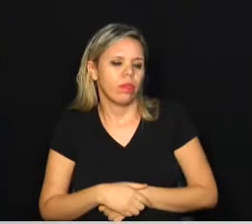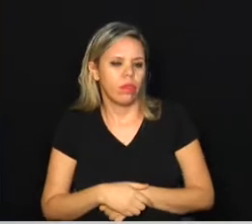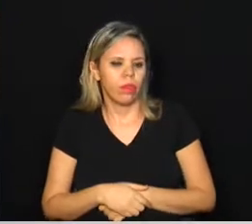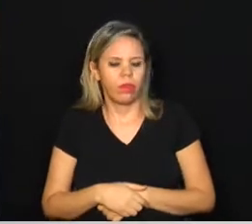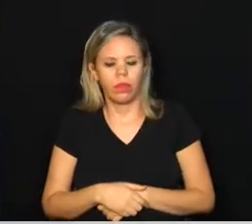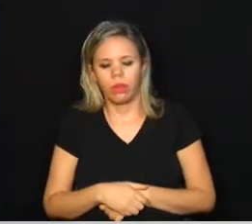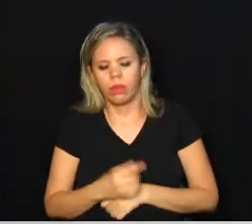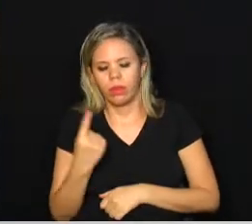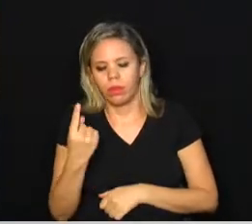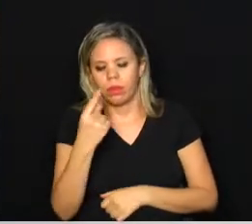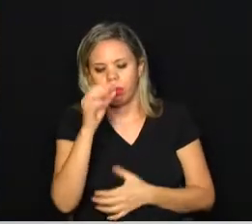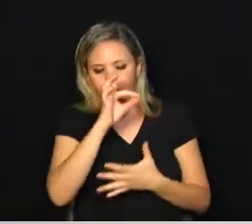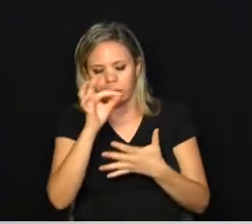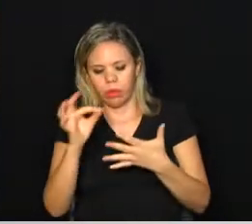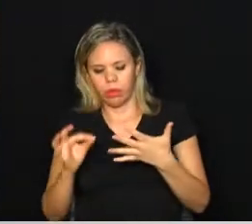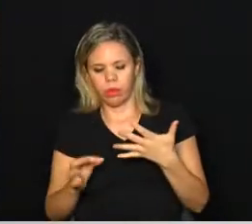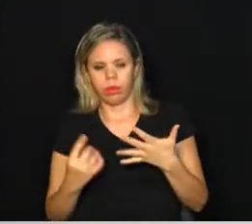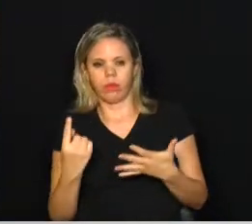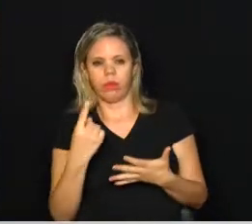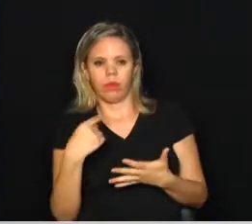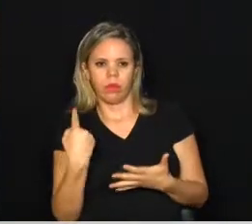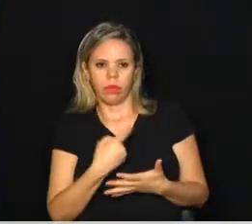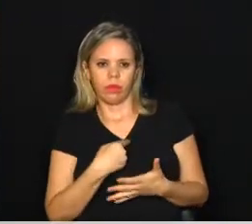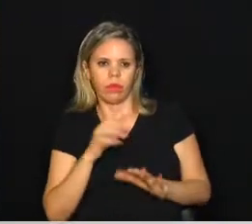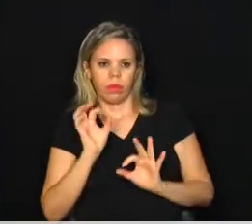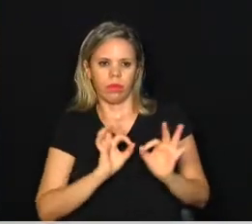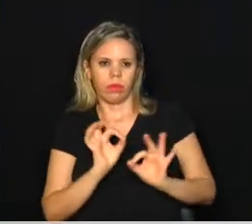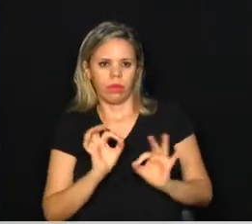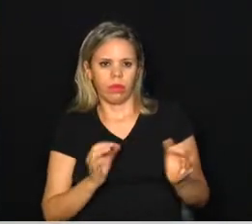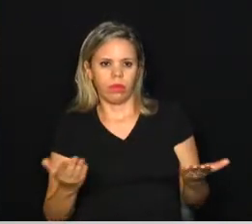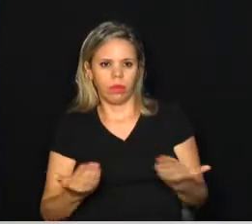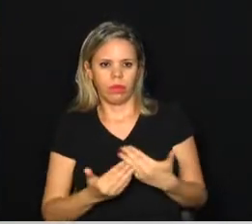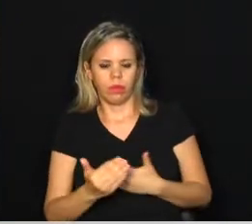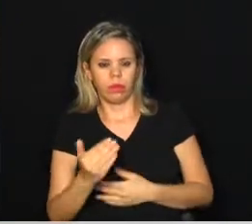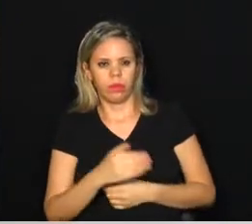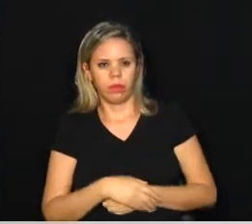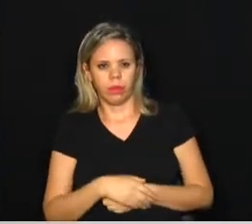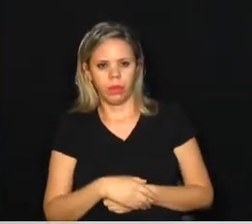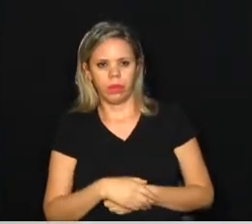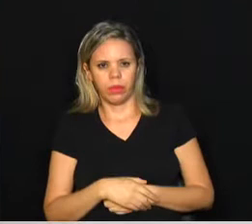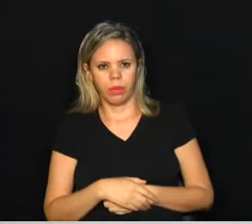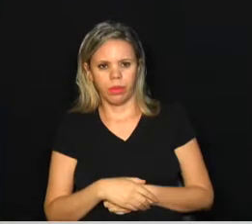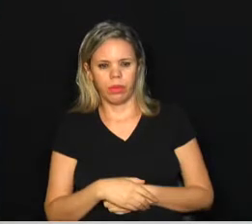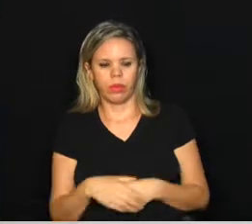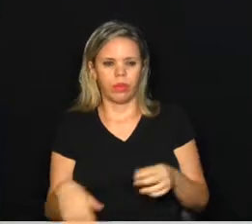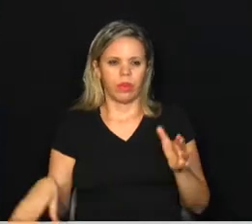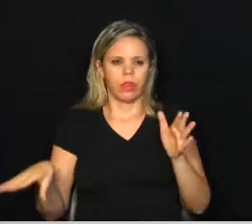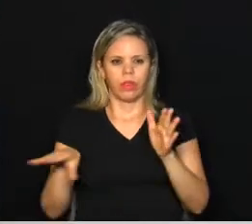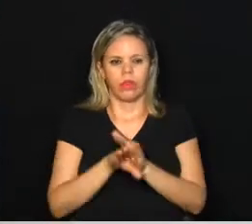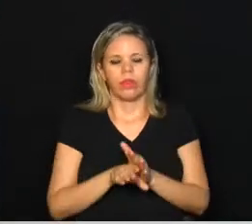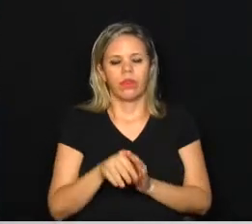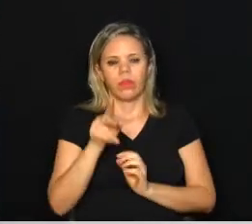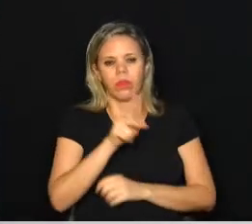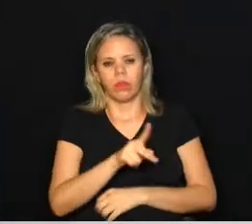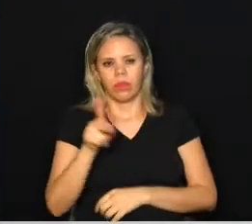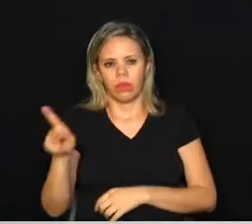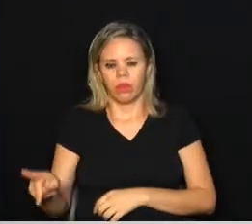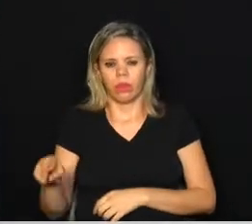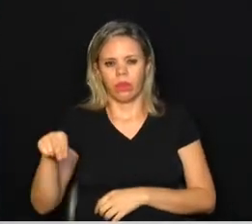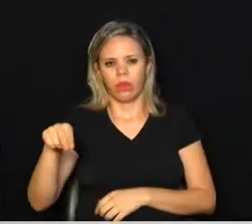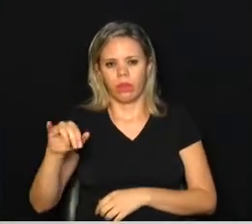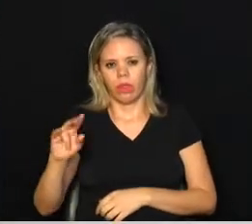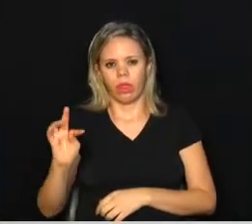uma, é o que nós vamos estar planejando a partir de agora, né, com a chegada do professor Newton,